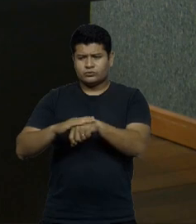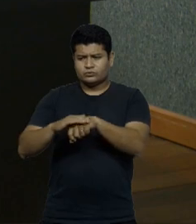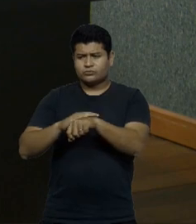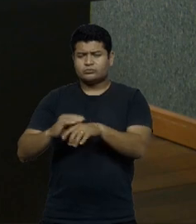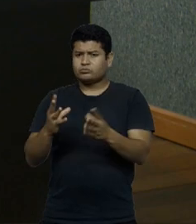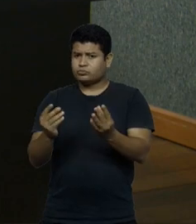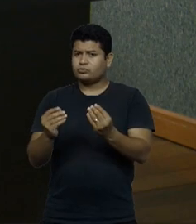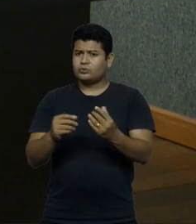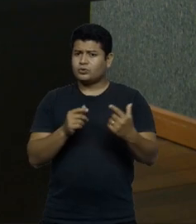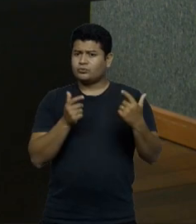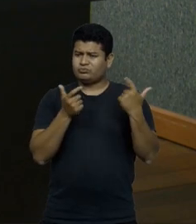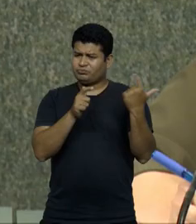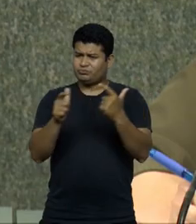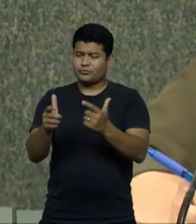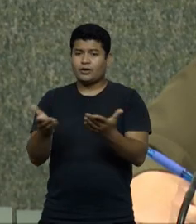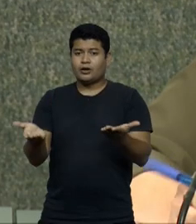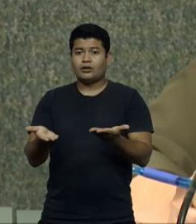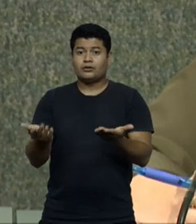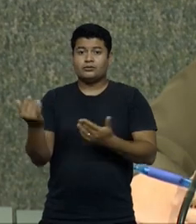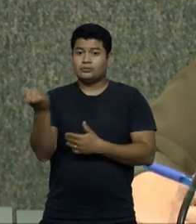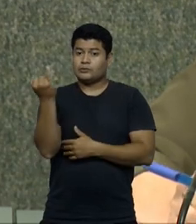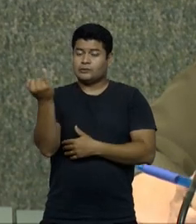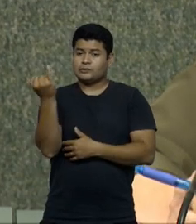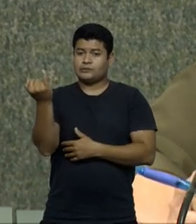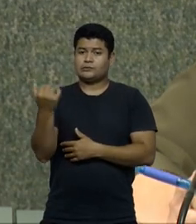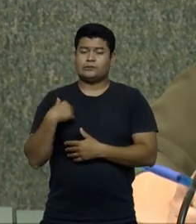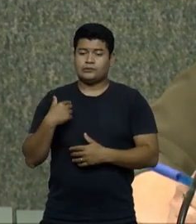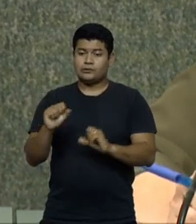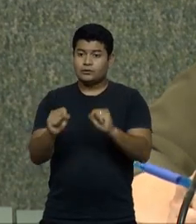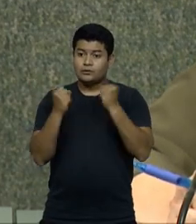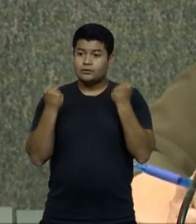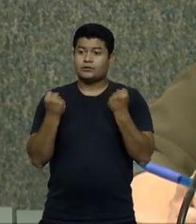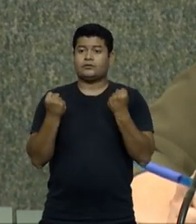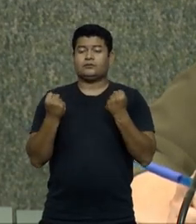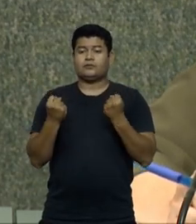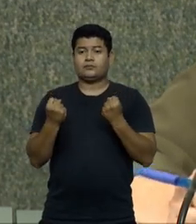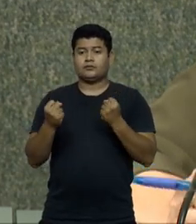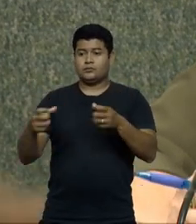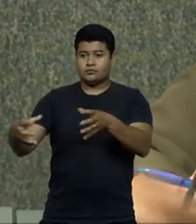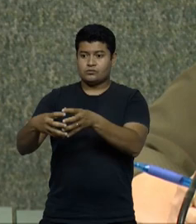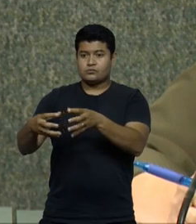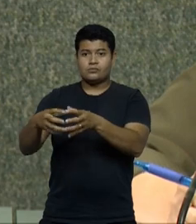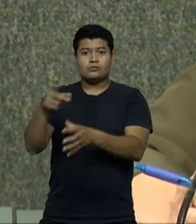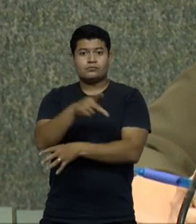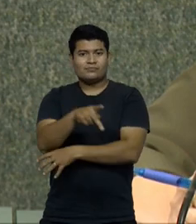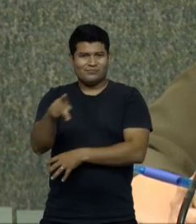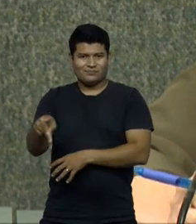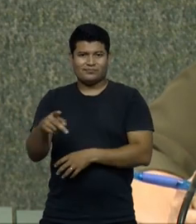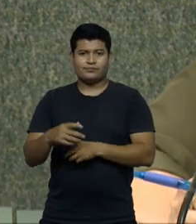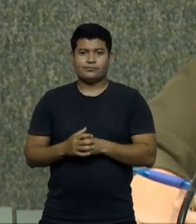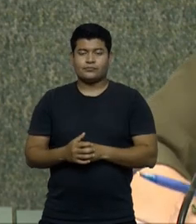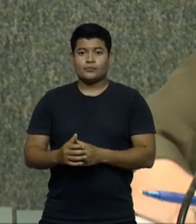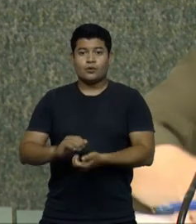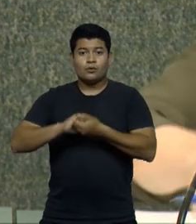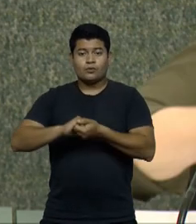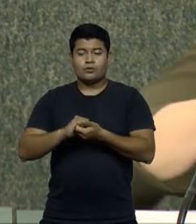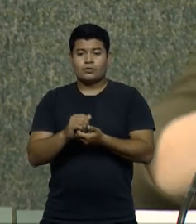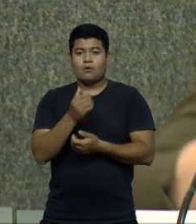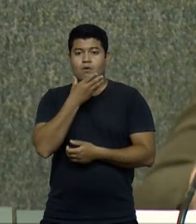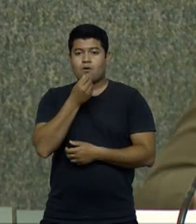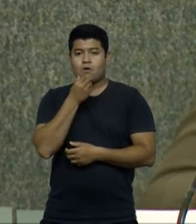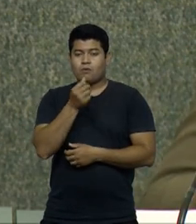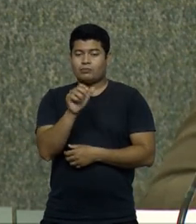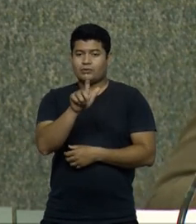que tem feito o papel muito importante também de representação e defesa da classe complementar o Gabriel da